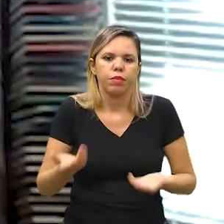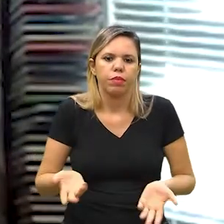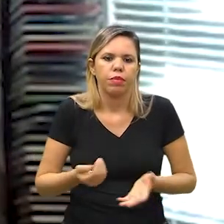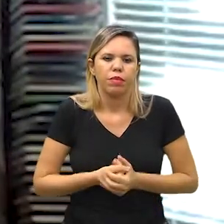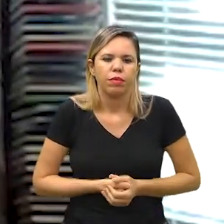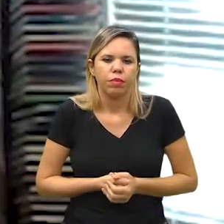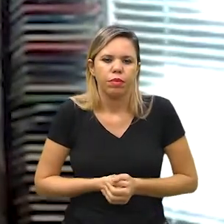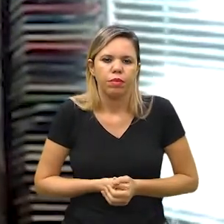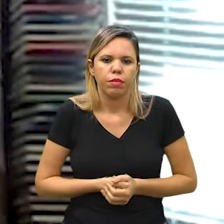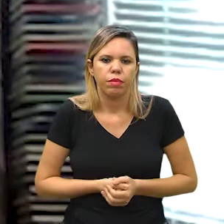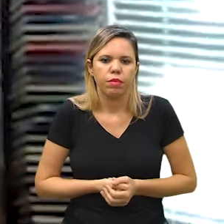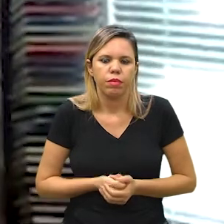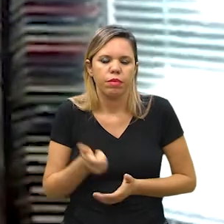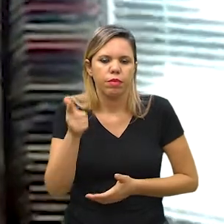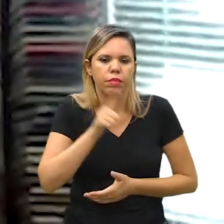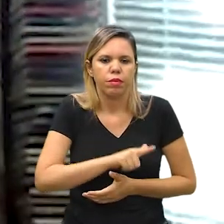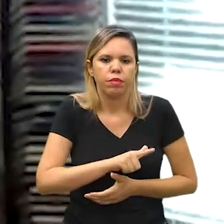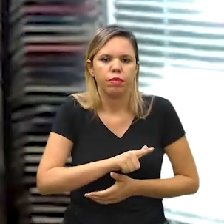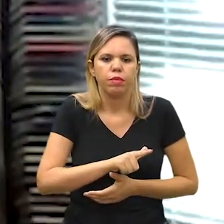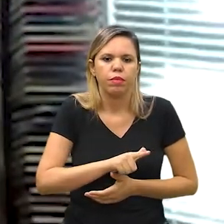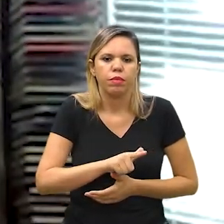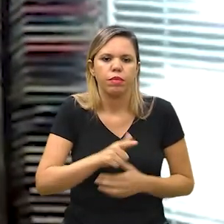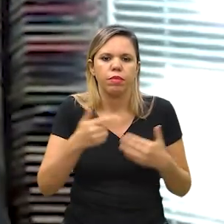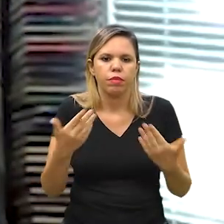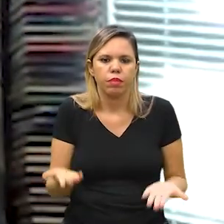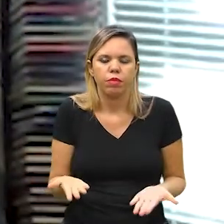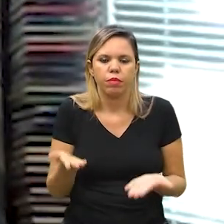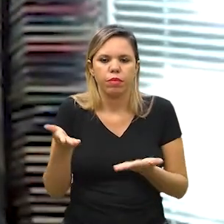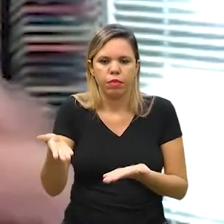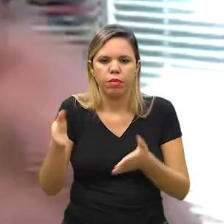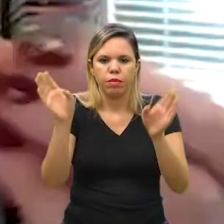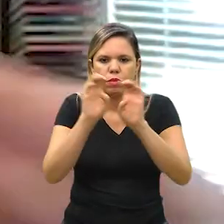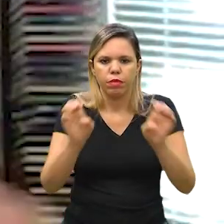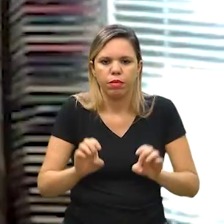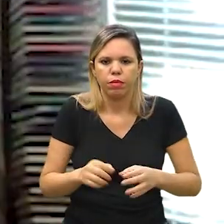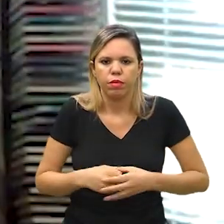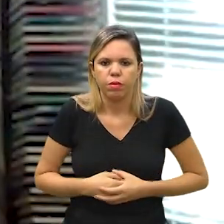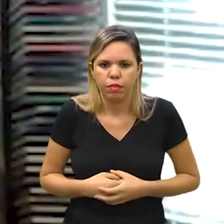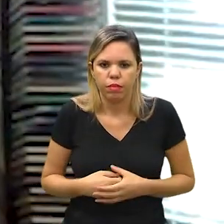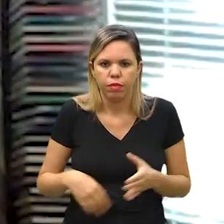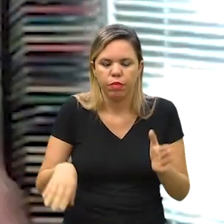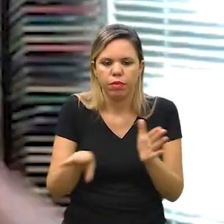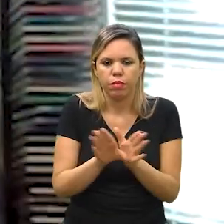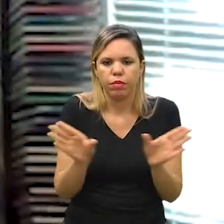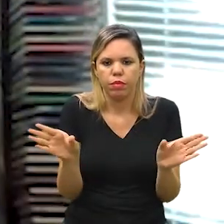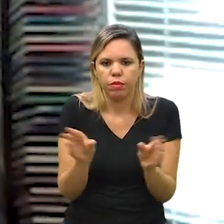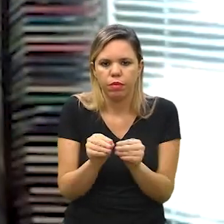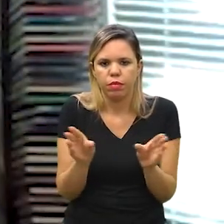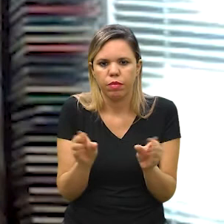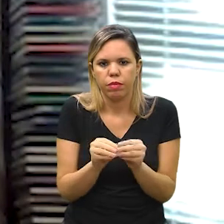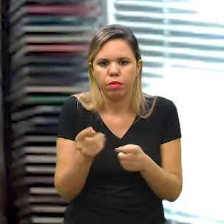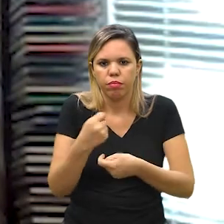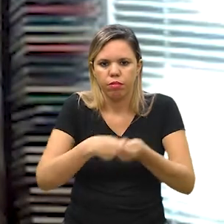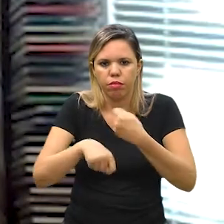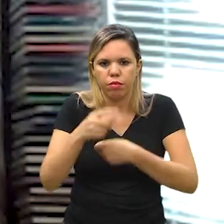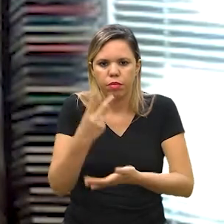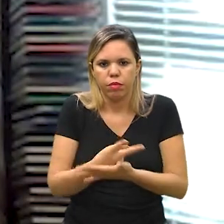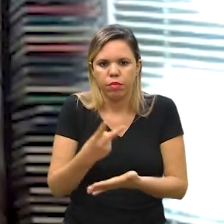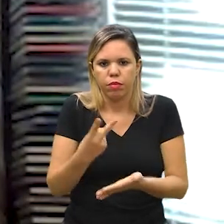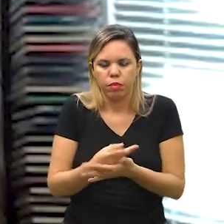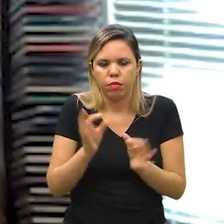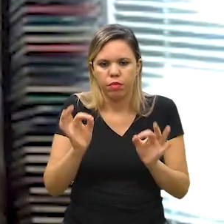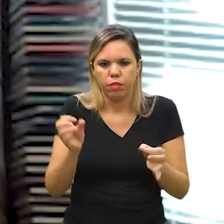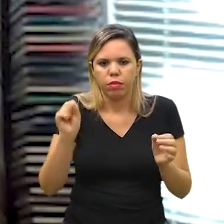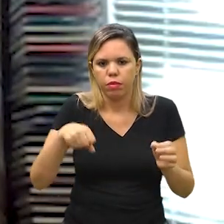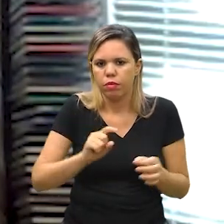informações para que ele consiga, então, através dessa estrutura, chegar à conclusão se esse negócio é